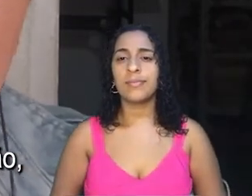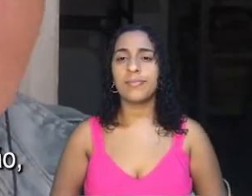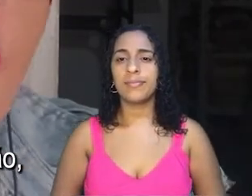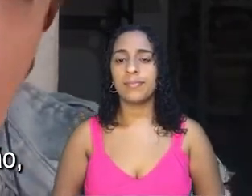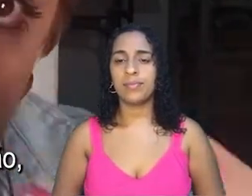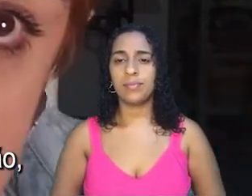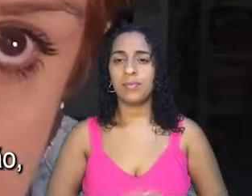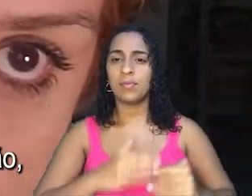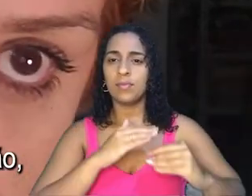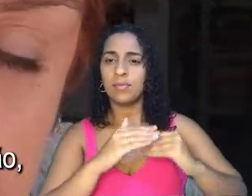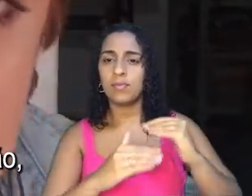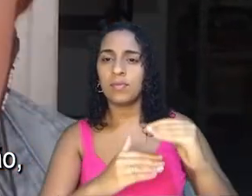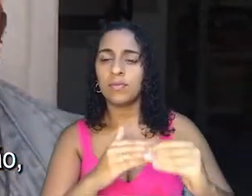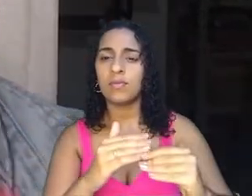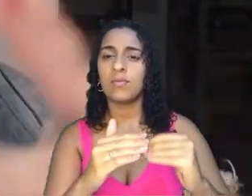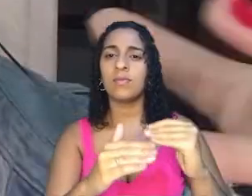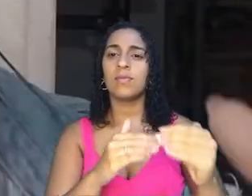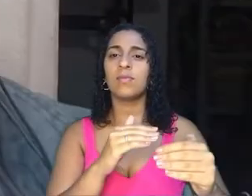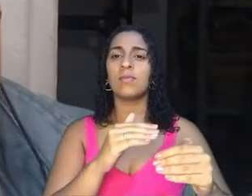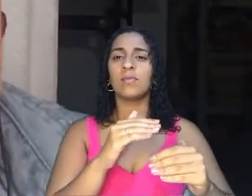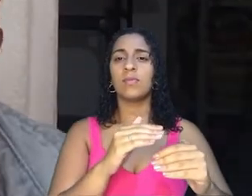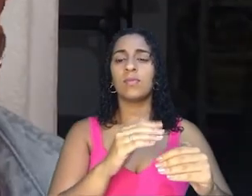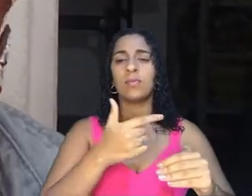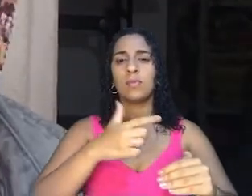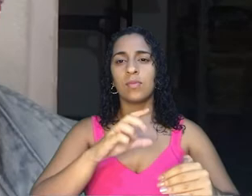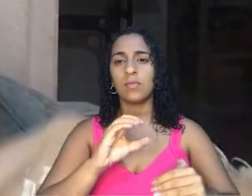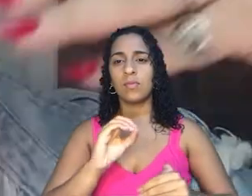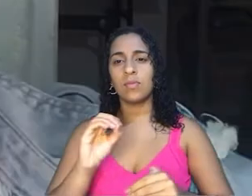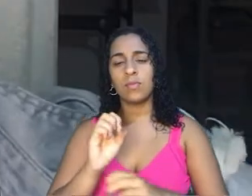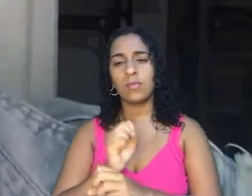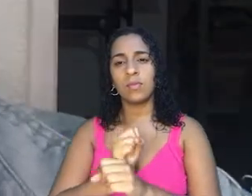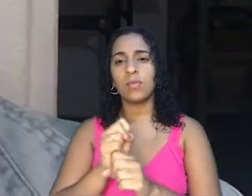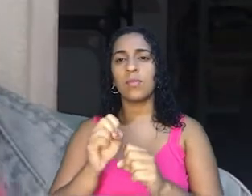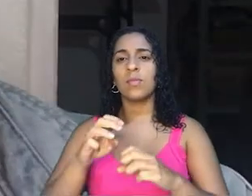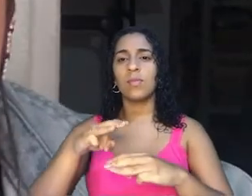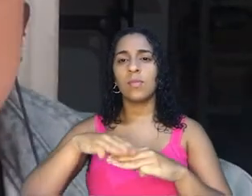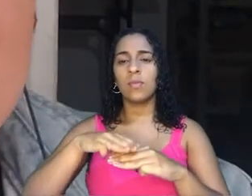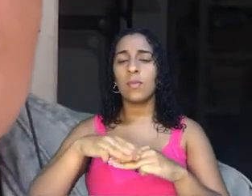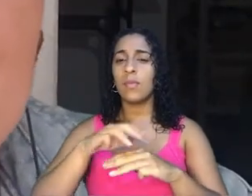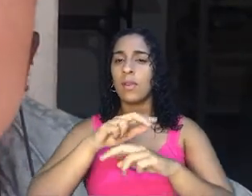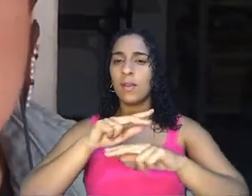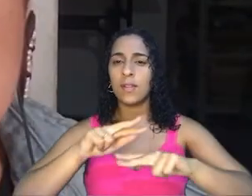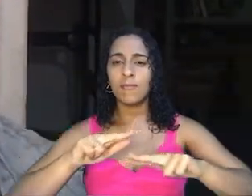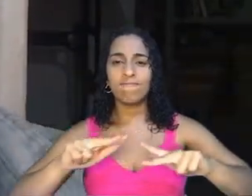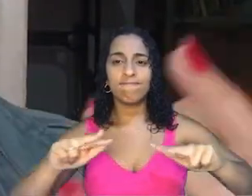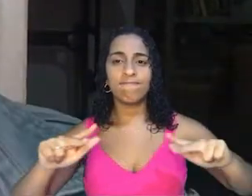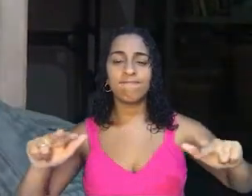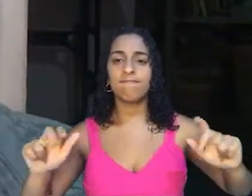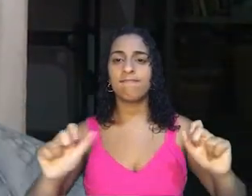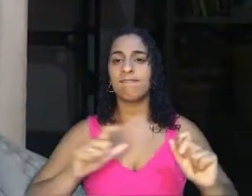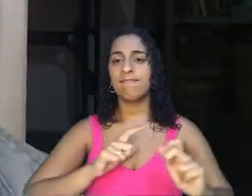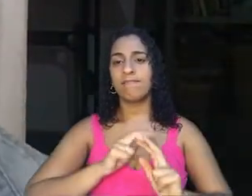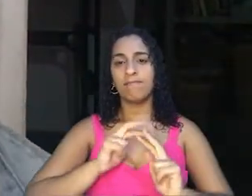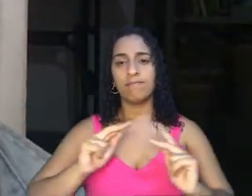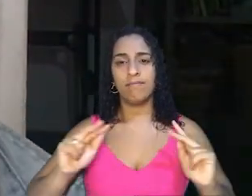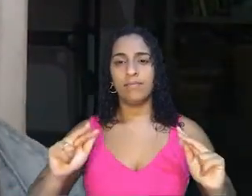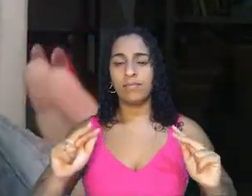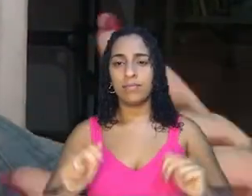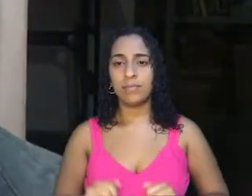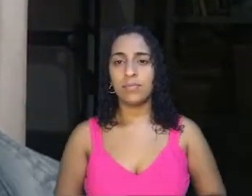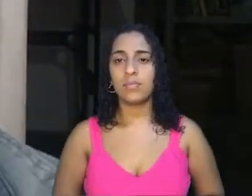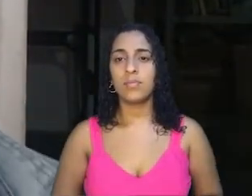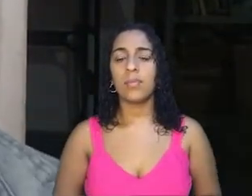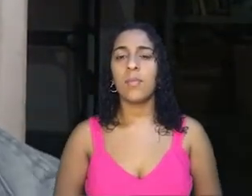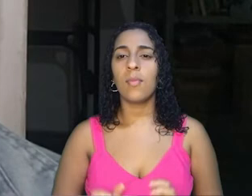é durante essa construção durante 200 anos matemática enfim as possibilidades são muitos e